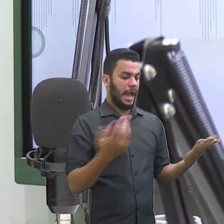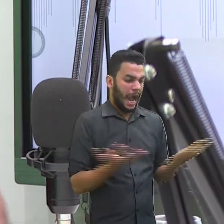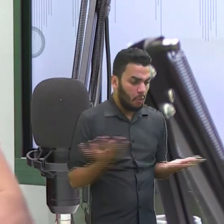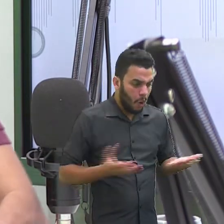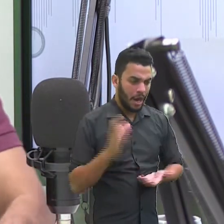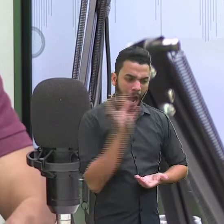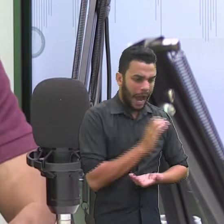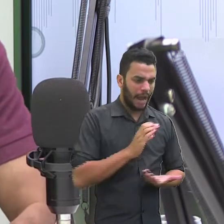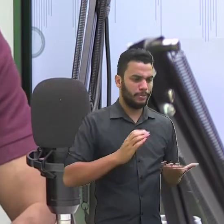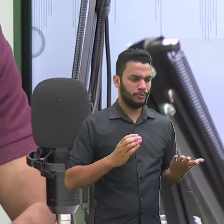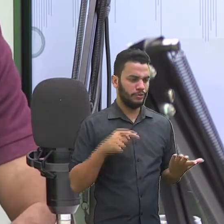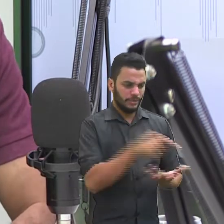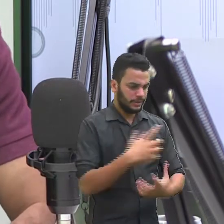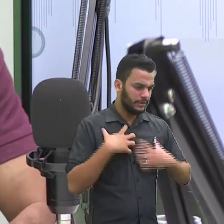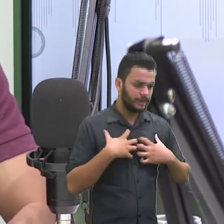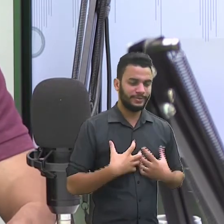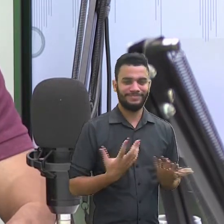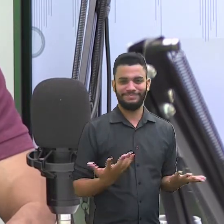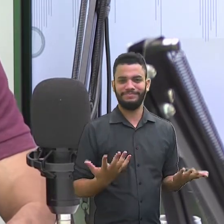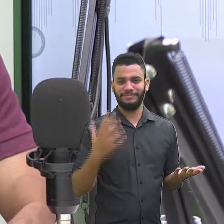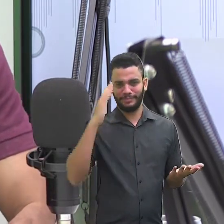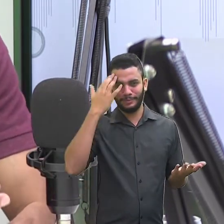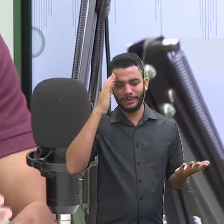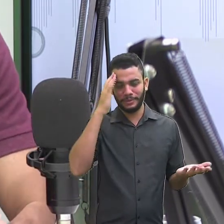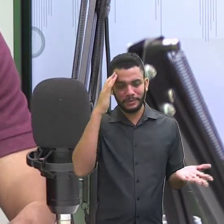coisa não funciona dessa maneira. Então, veja só.